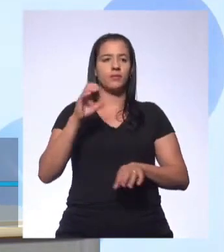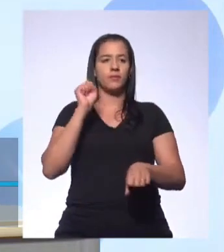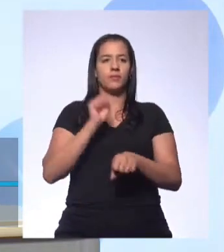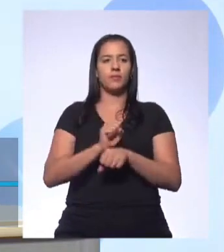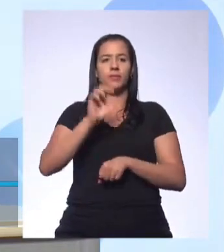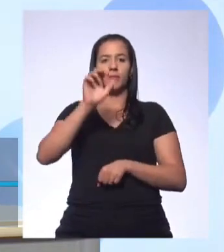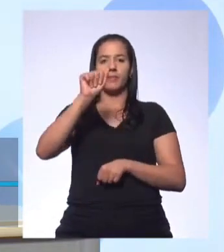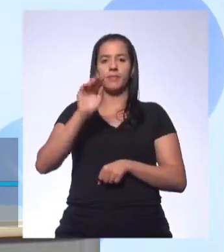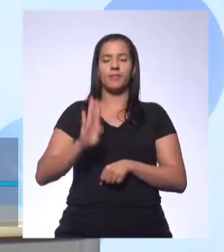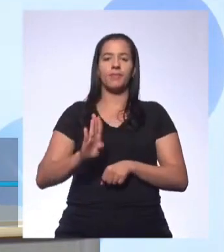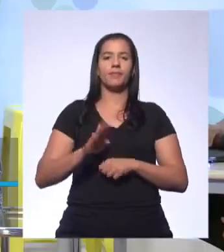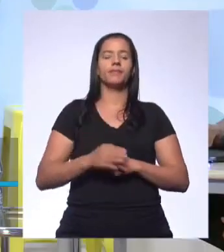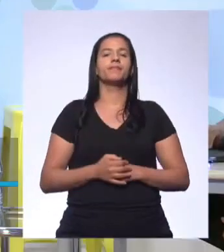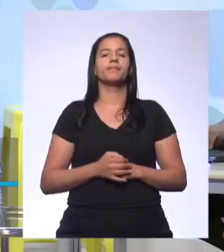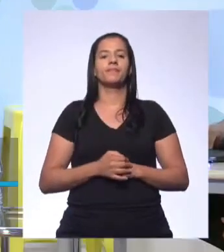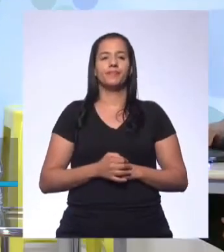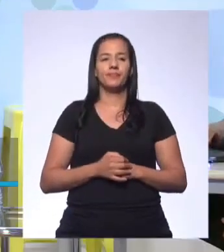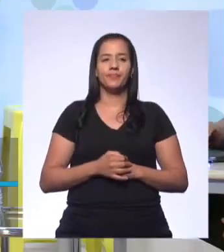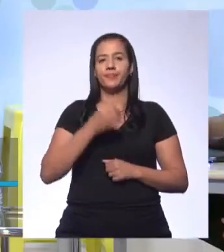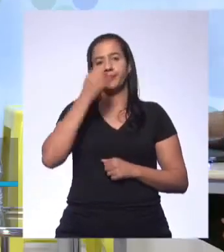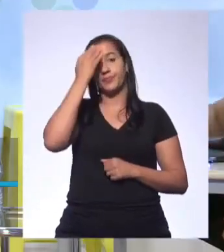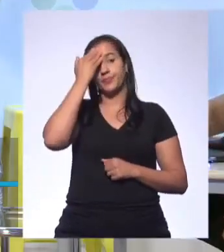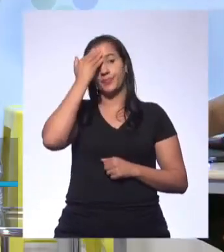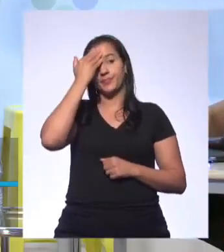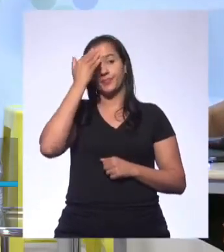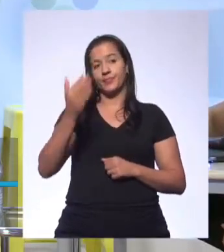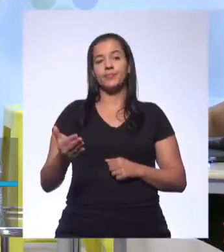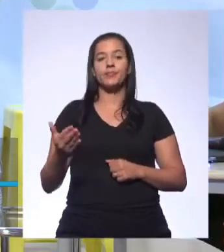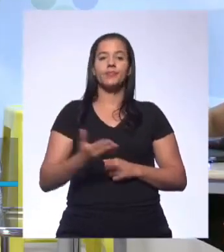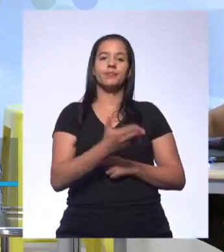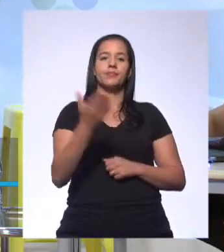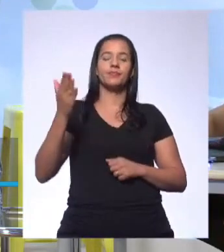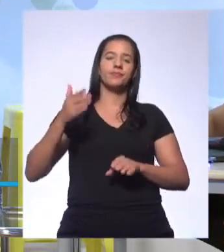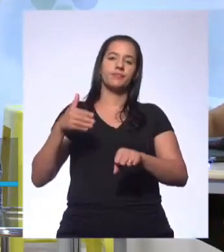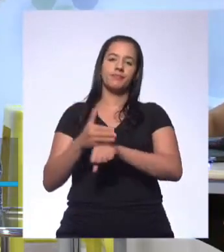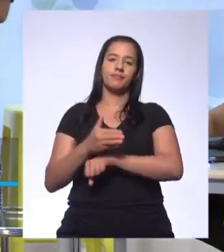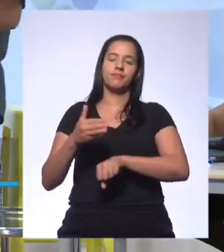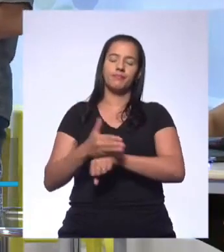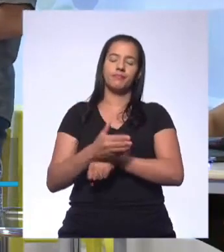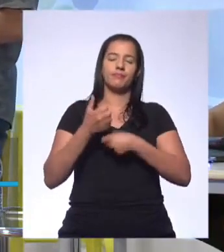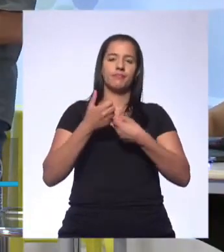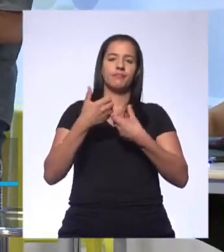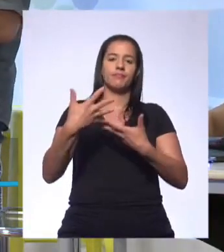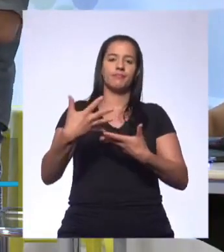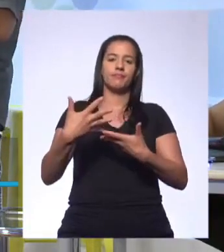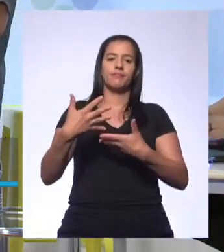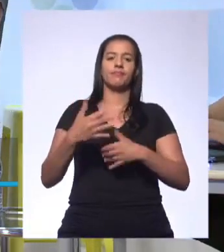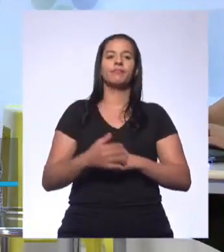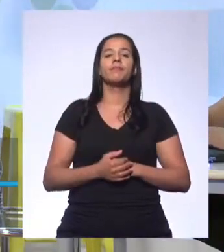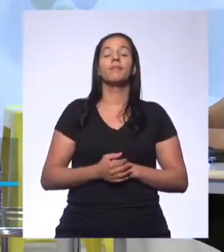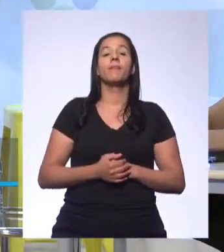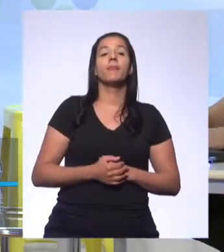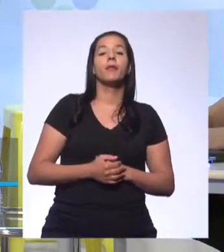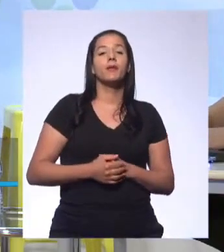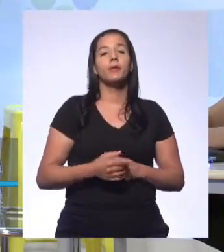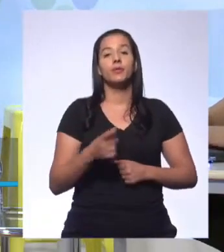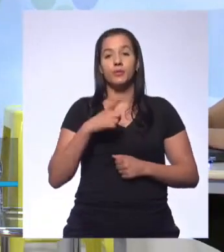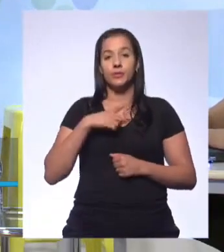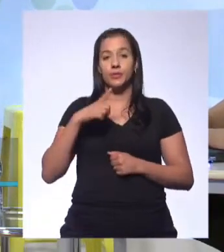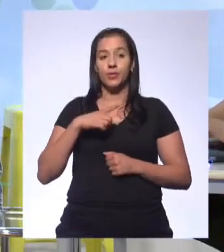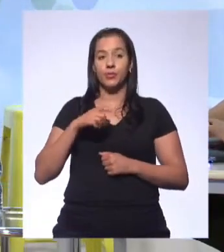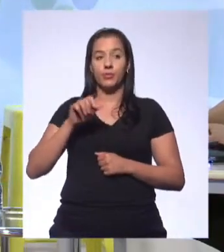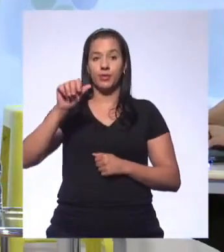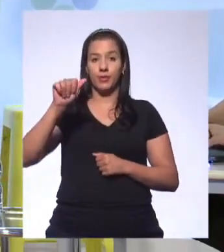e B só. Ok, muito bem aí, obrigado pela participação de vocês. Então aí nós temos, né, a letra